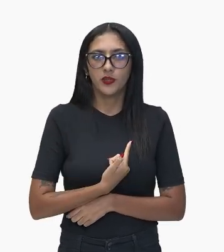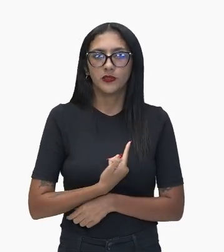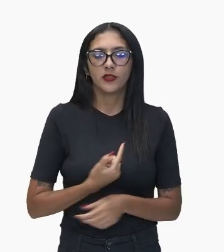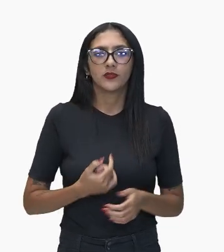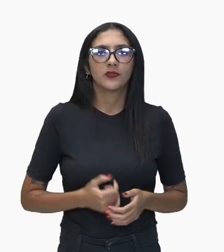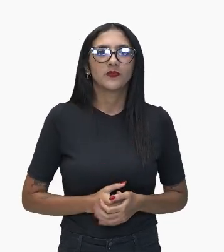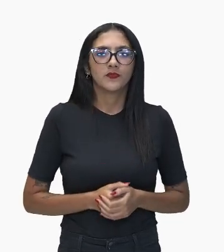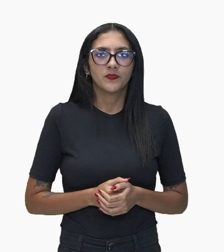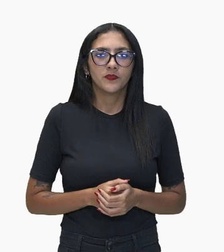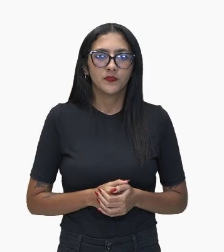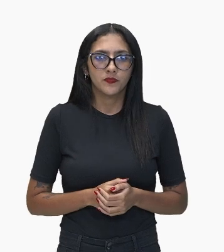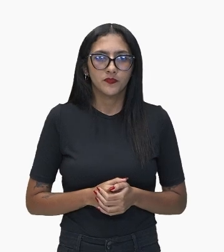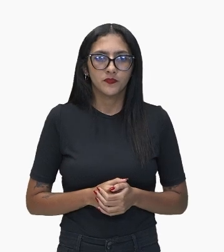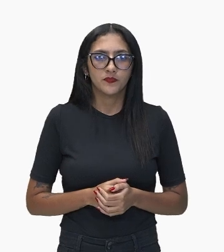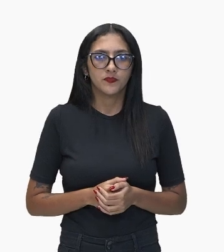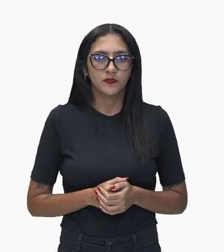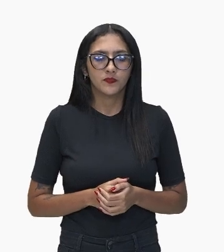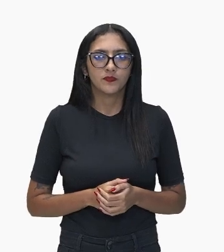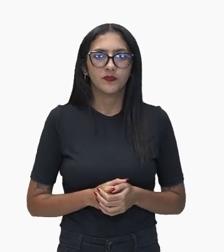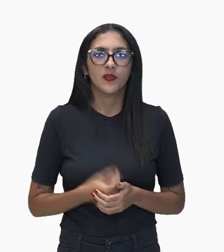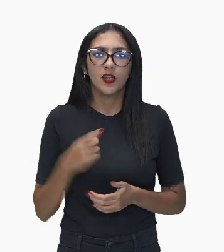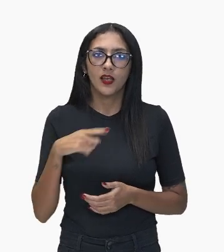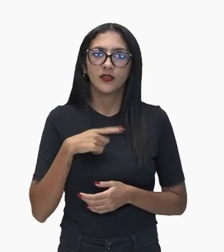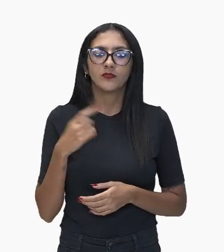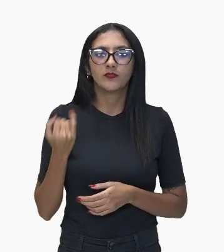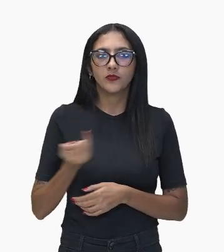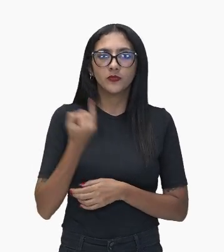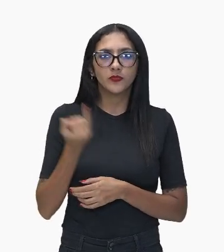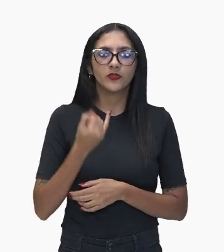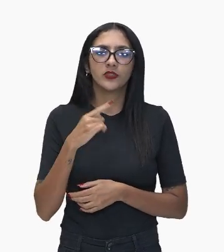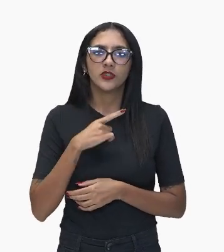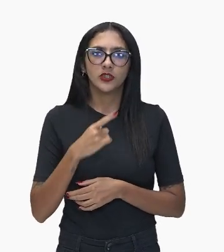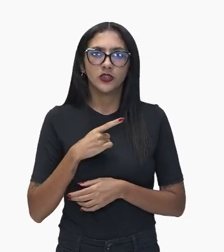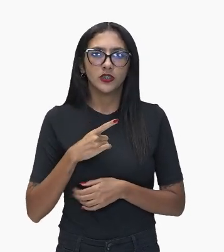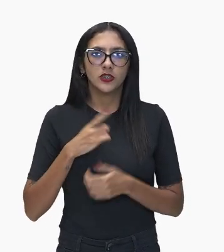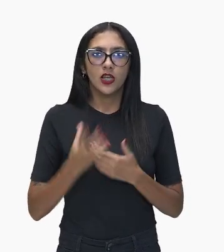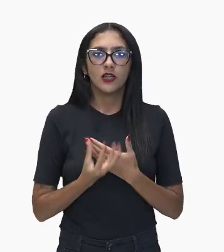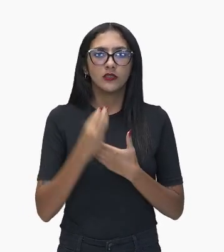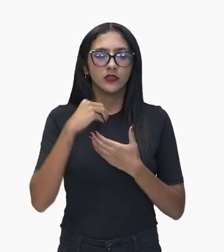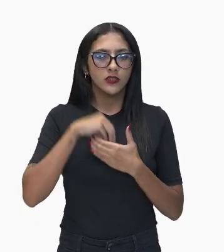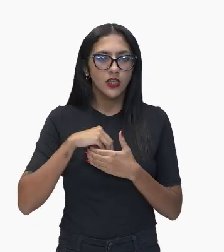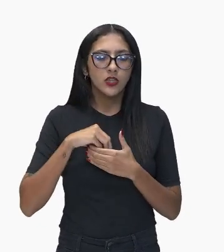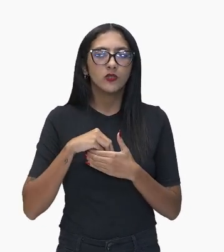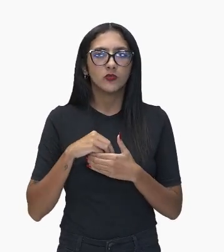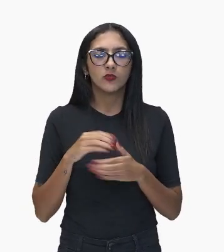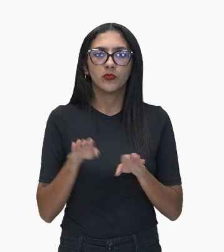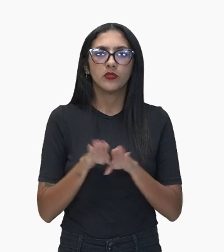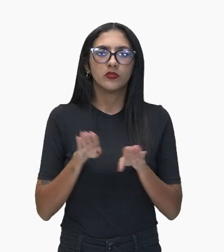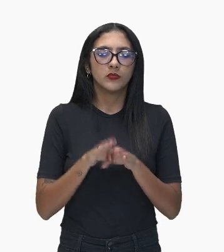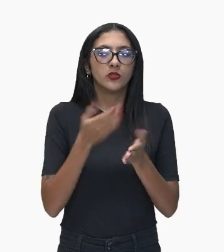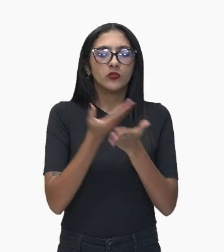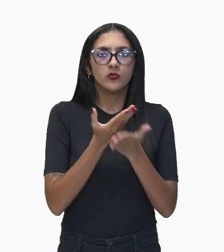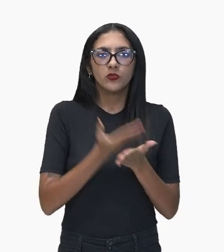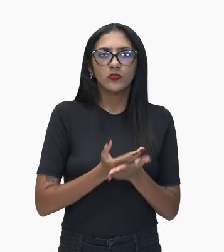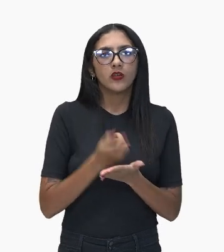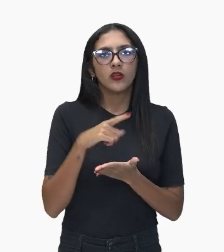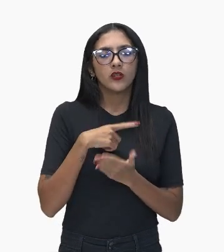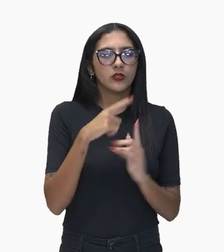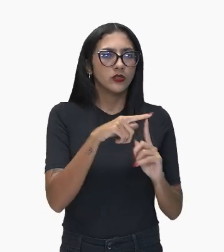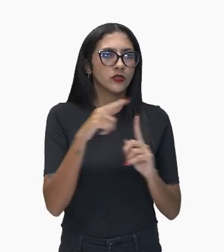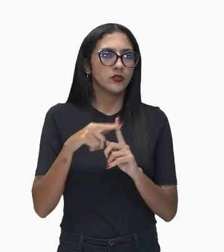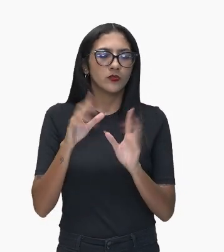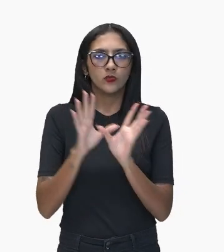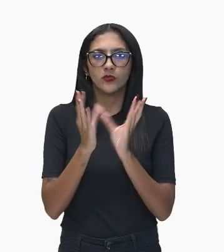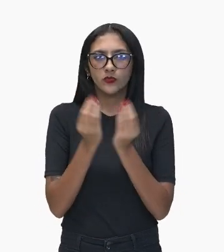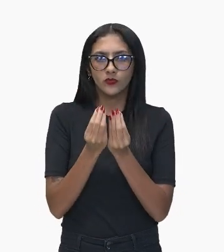a importância de se ter esses polissacarídeos, a importância de se estudar esses